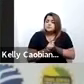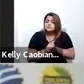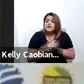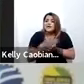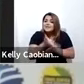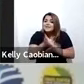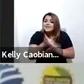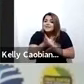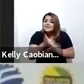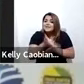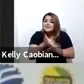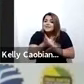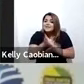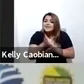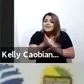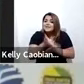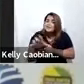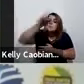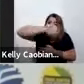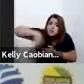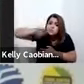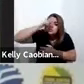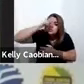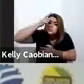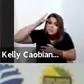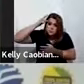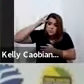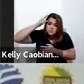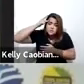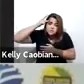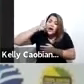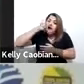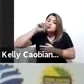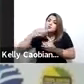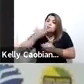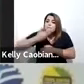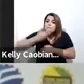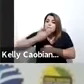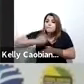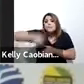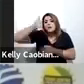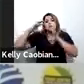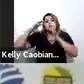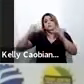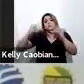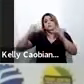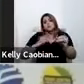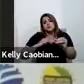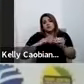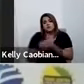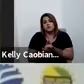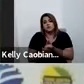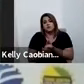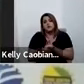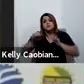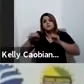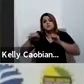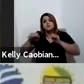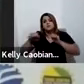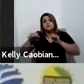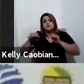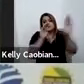os trabalhadores, eu acho que é o maior resultado desse movimento que aconteceu na Renault, sabe?